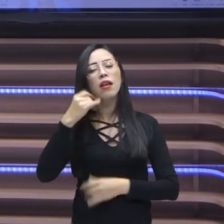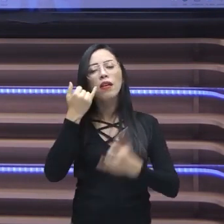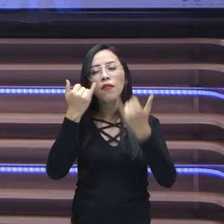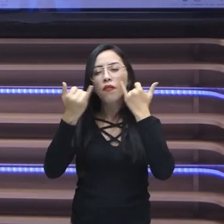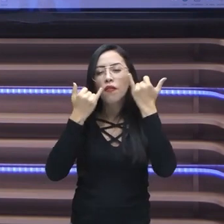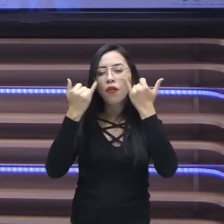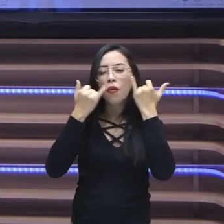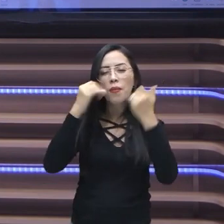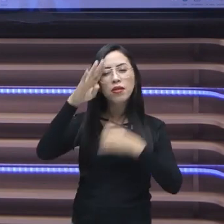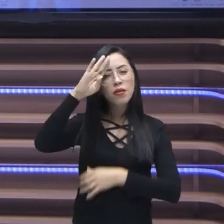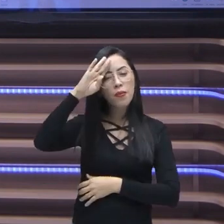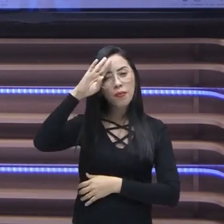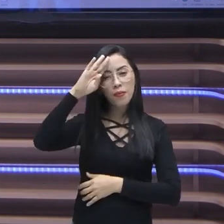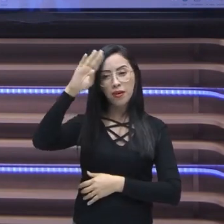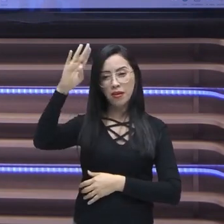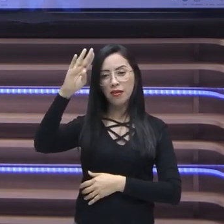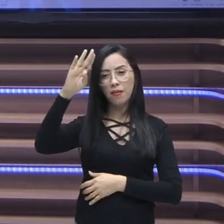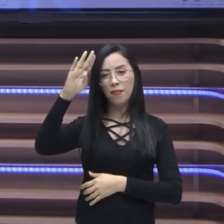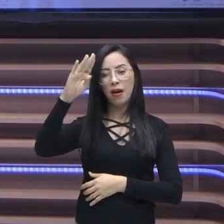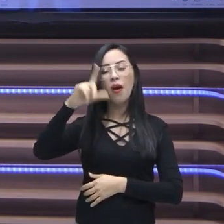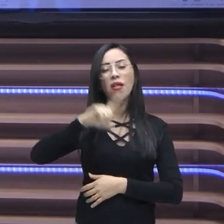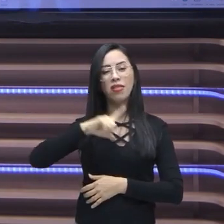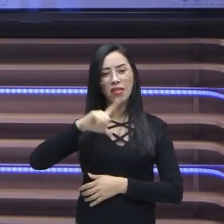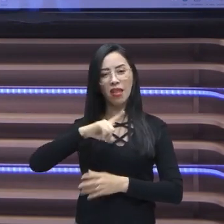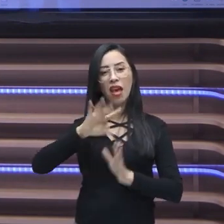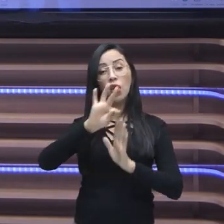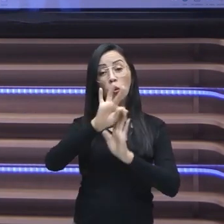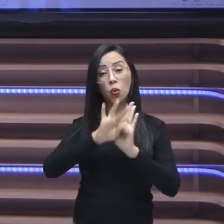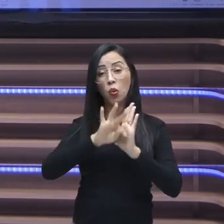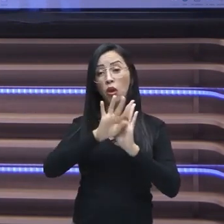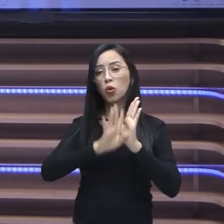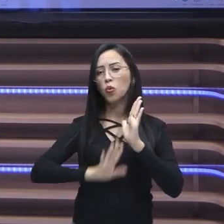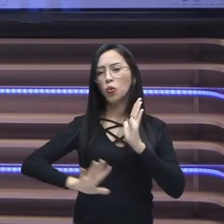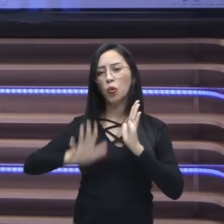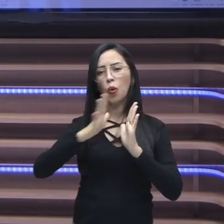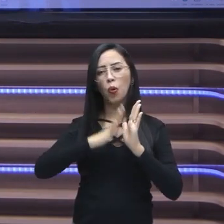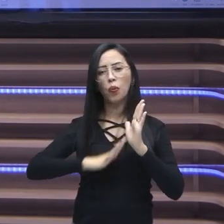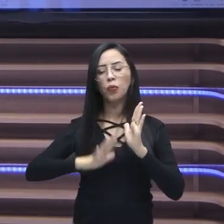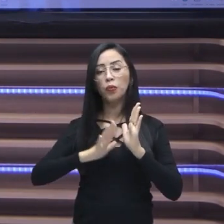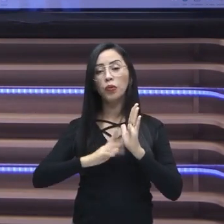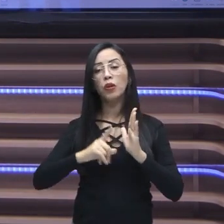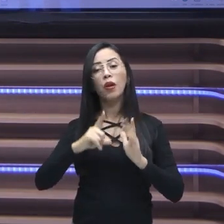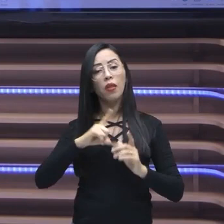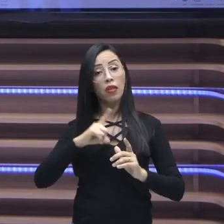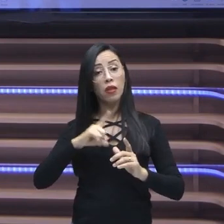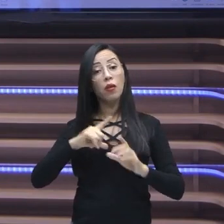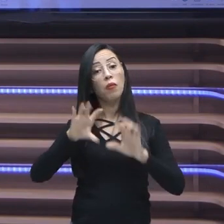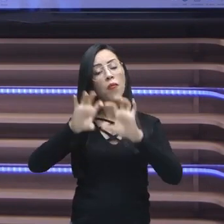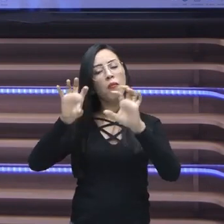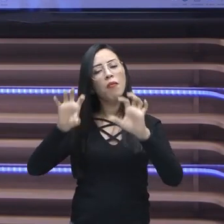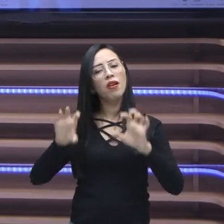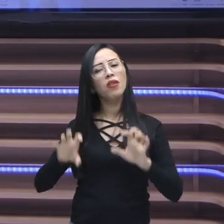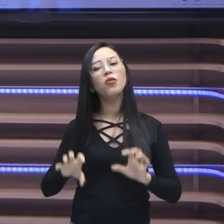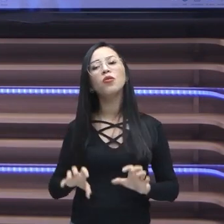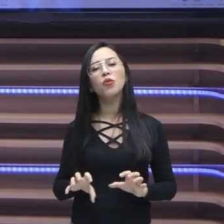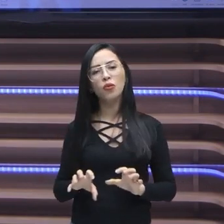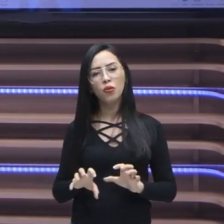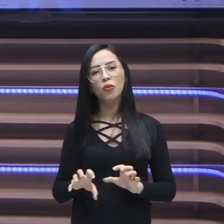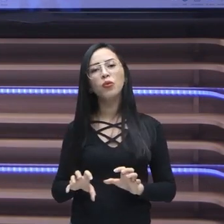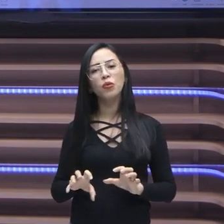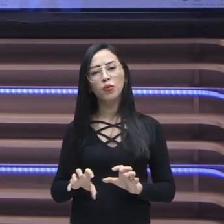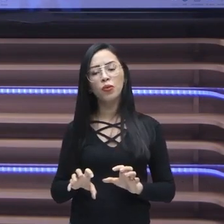texto todo, digamos assim, não é? Então, nós temos aí uma estrutura interessante, um texto que